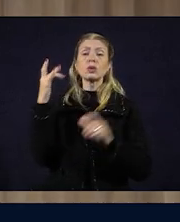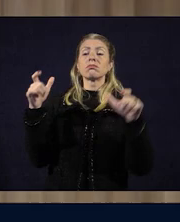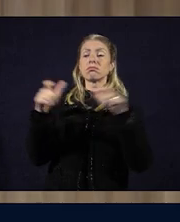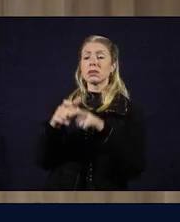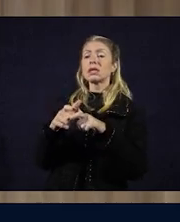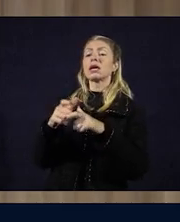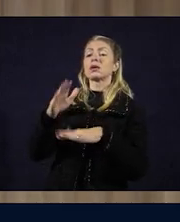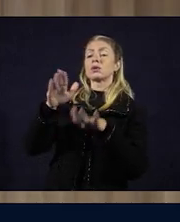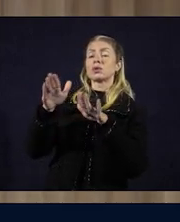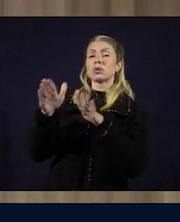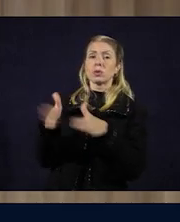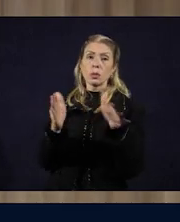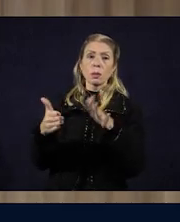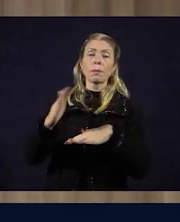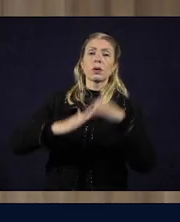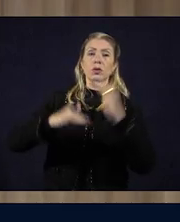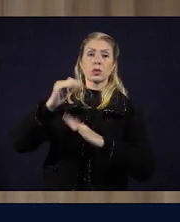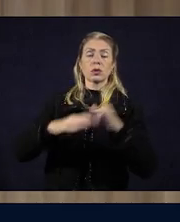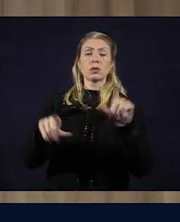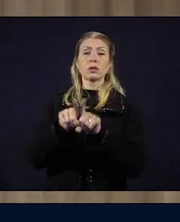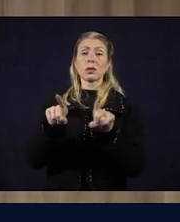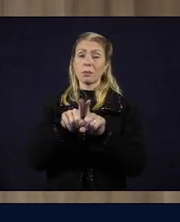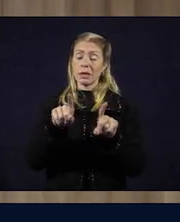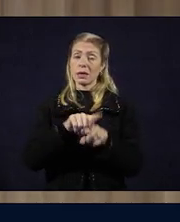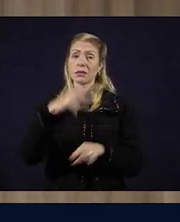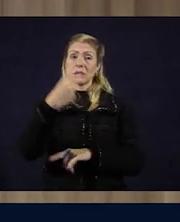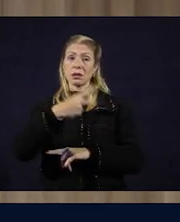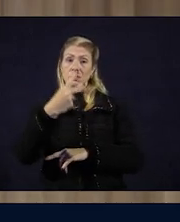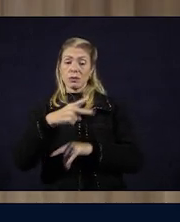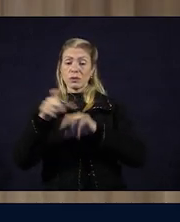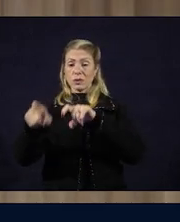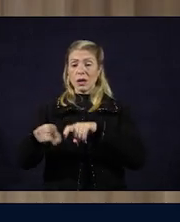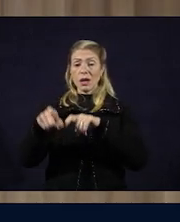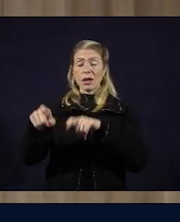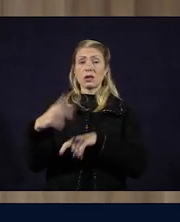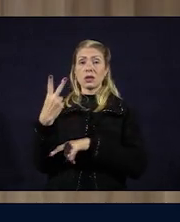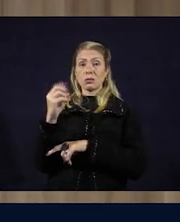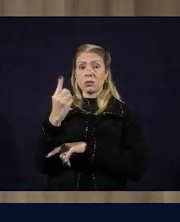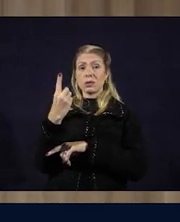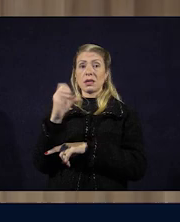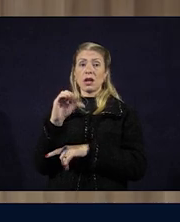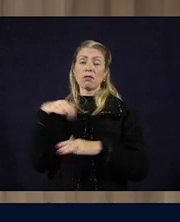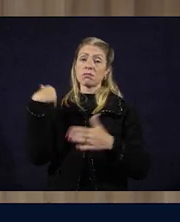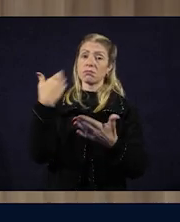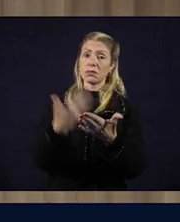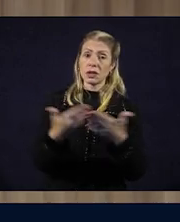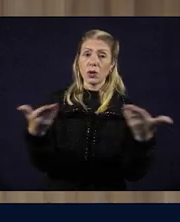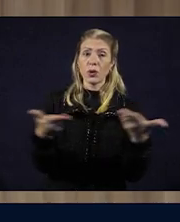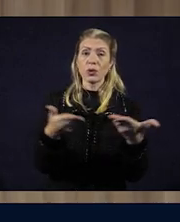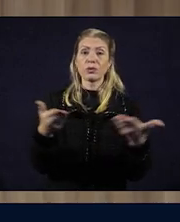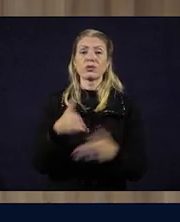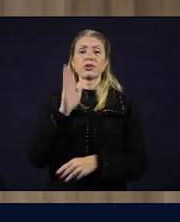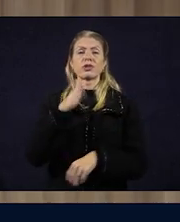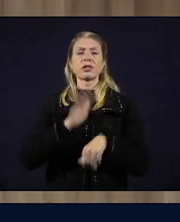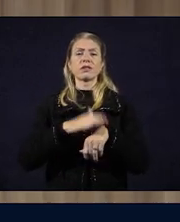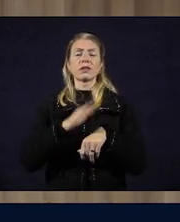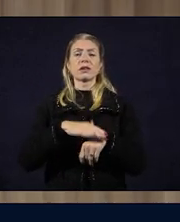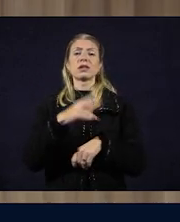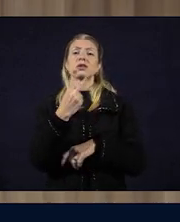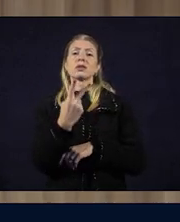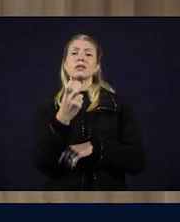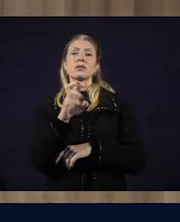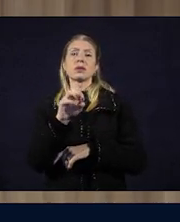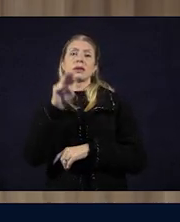e finalmente na parte de seguro Agro de 2019 até hoje emitimos mais de 480 milhões